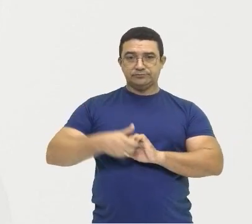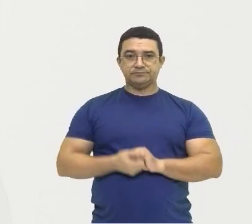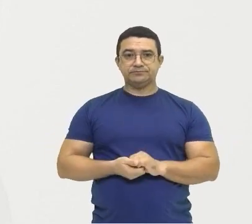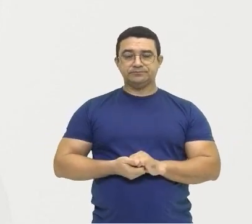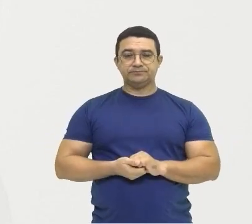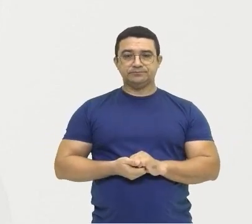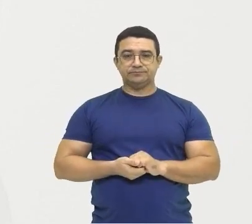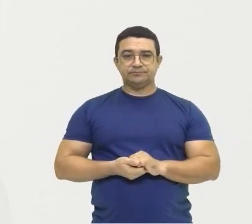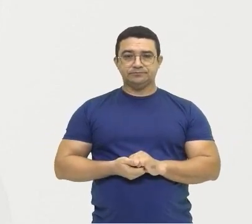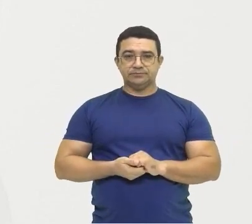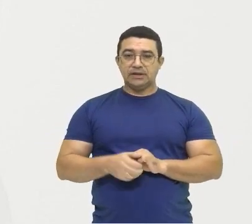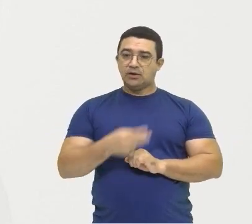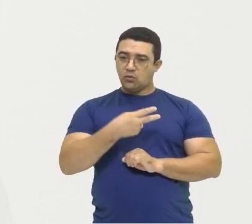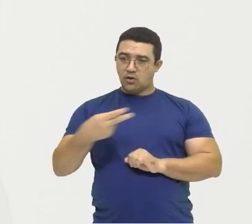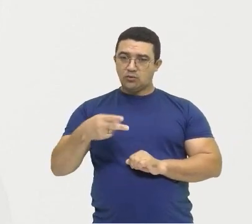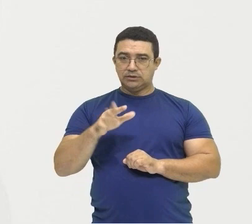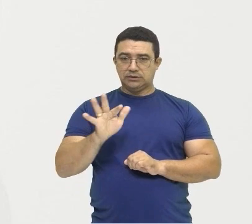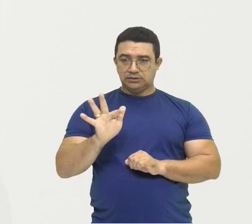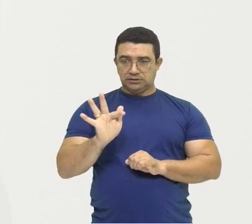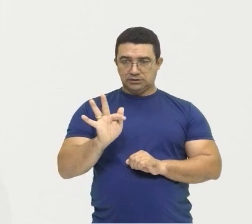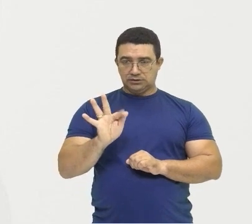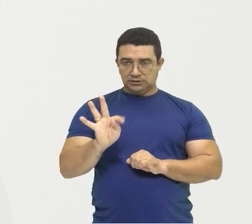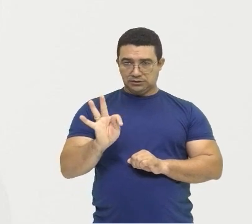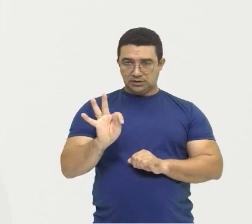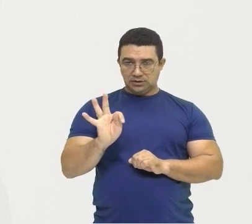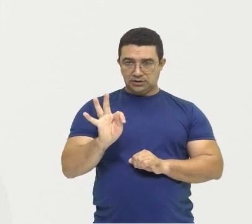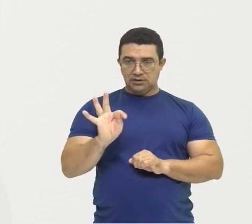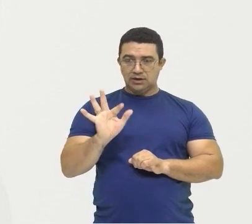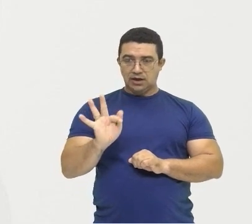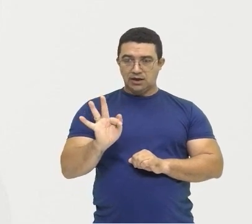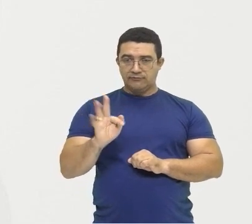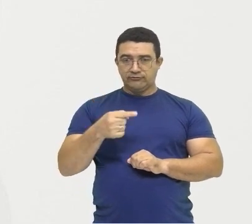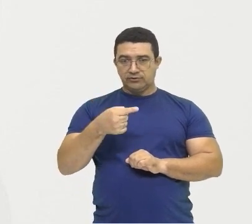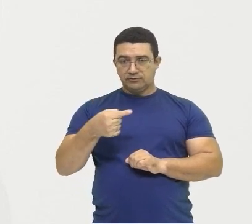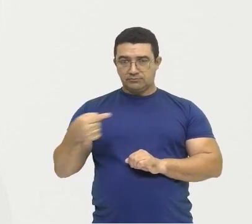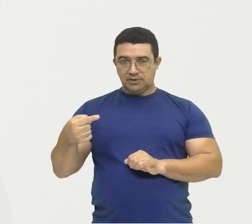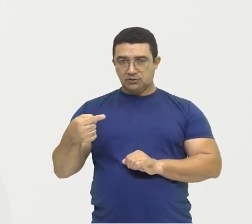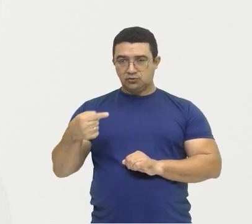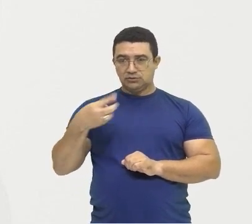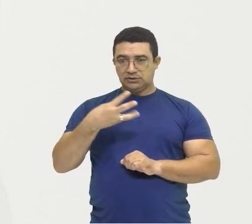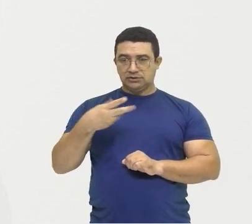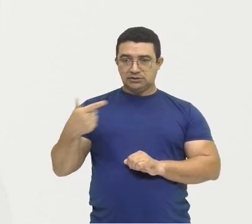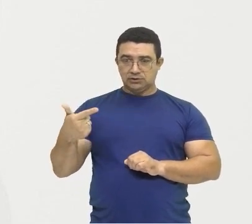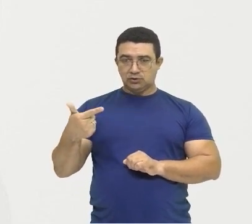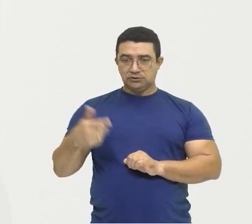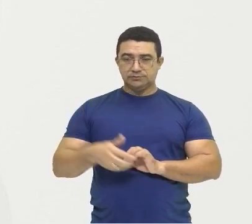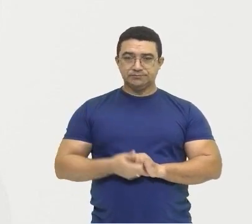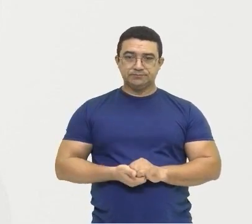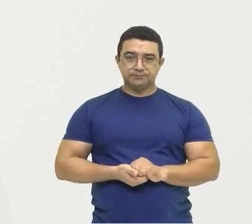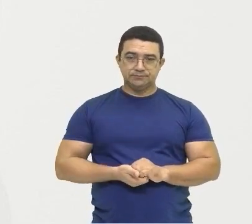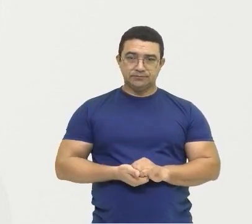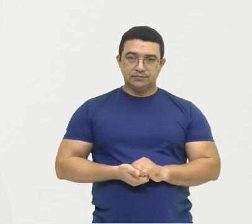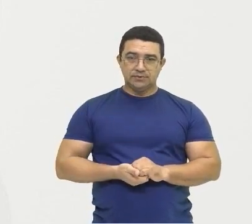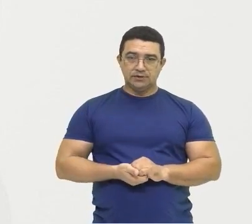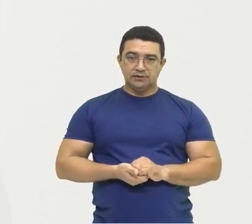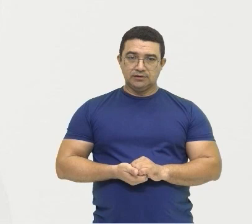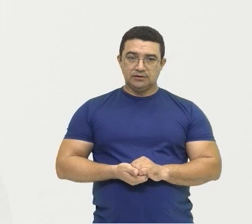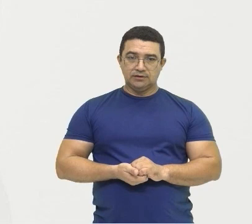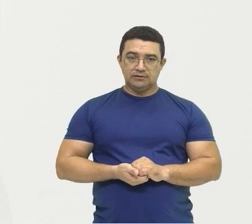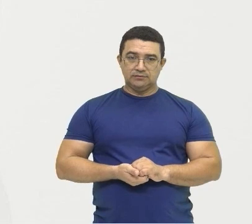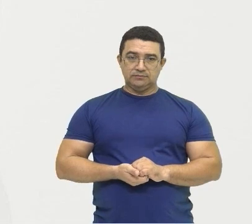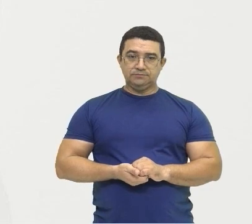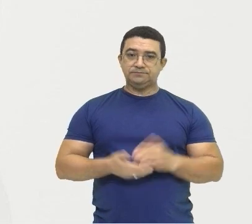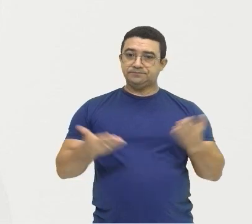membro eu não mexi, fica TF menos 32. Agora, a multiplicação aqui, pessoal, o resultado